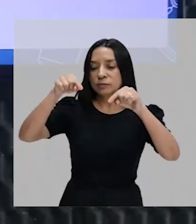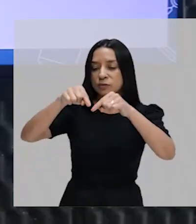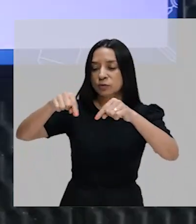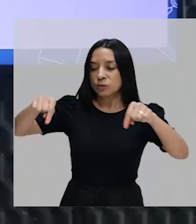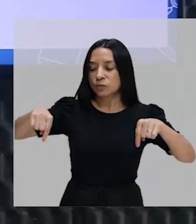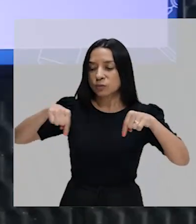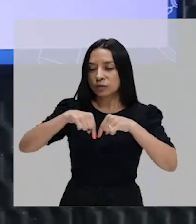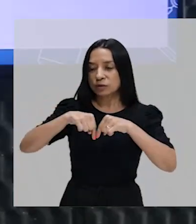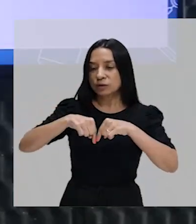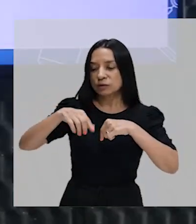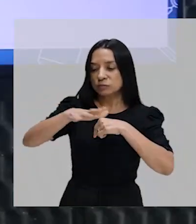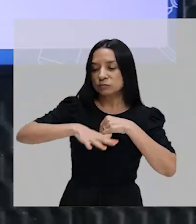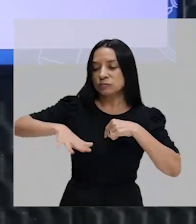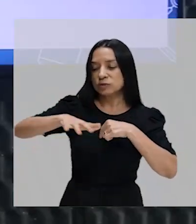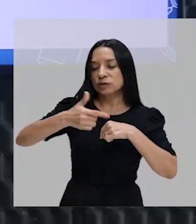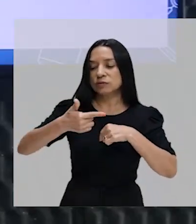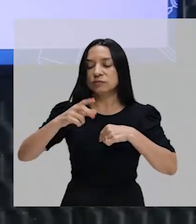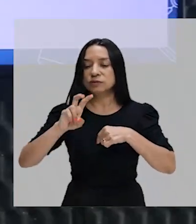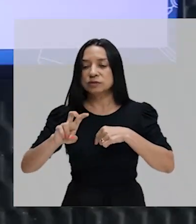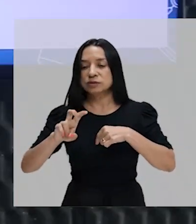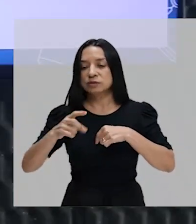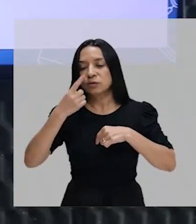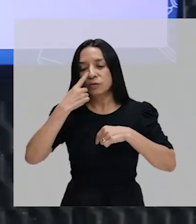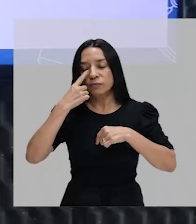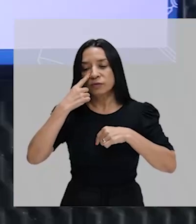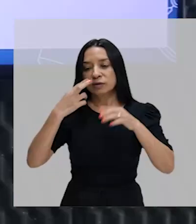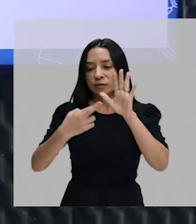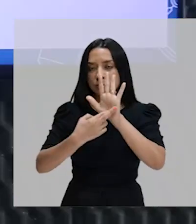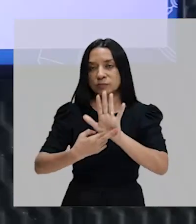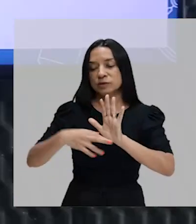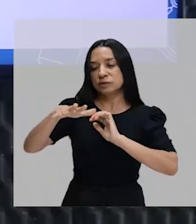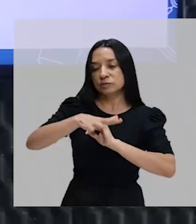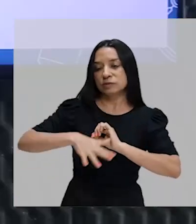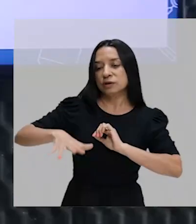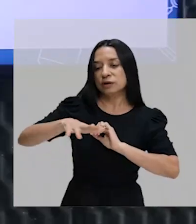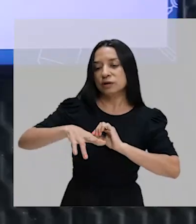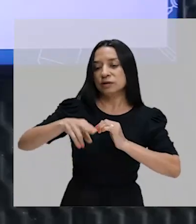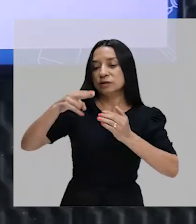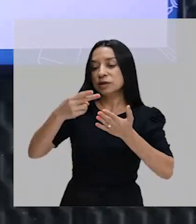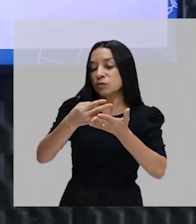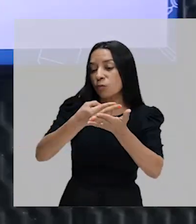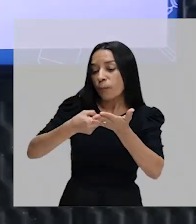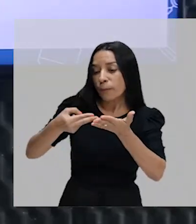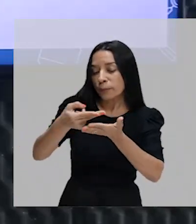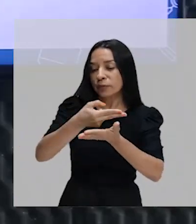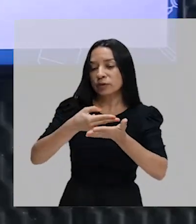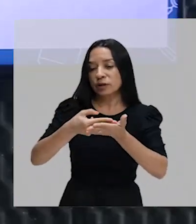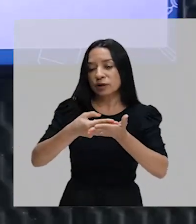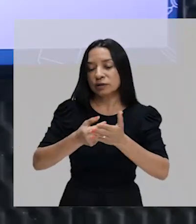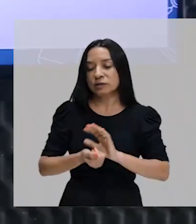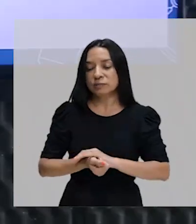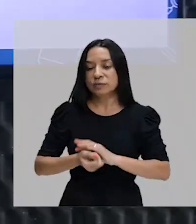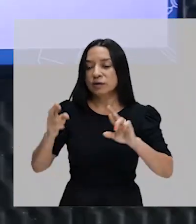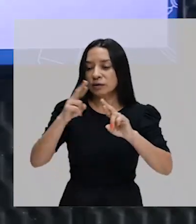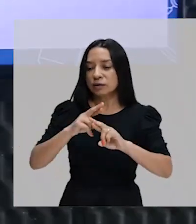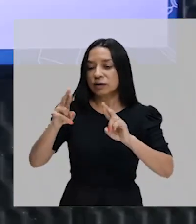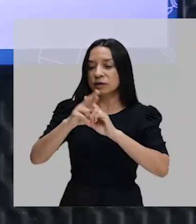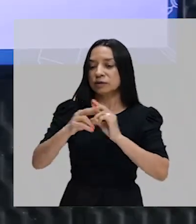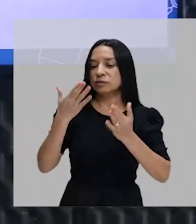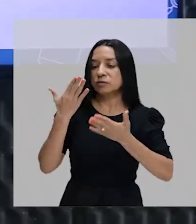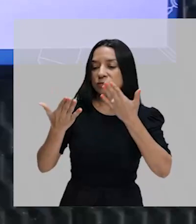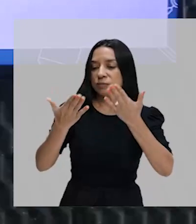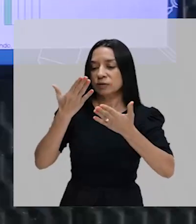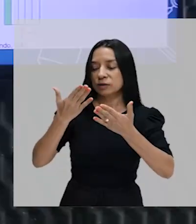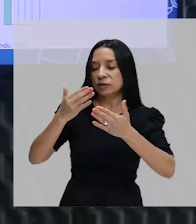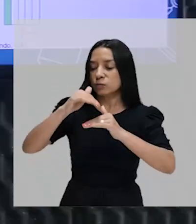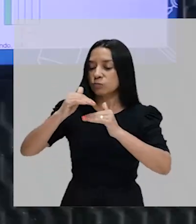ver a representação dessa área, ela sendo pintada em cada caso, né, que a gente vai ver já já, em relação todo o tempo comparado com a área